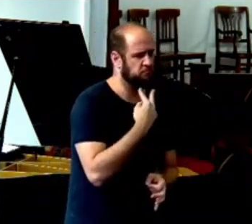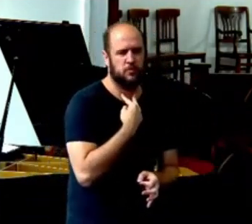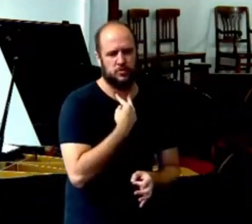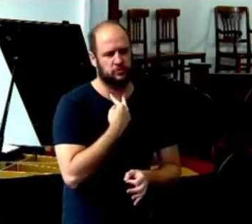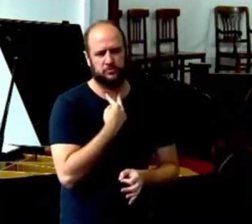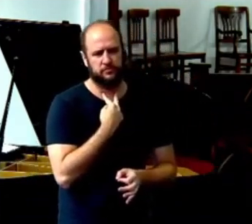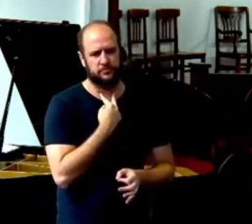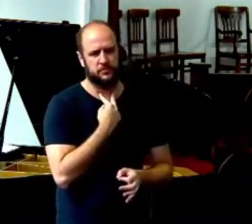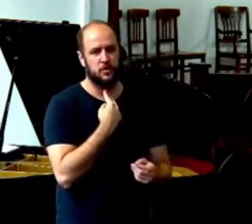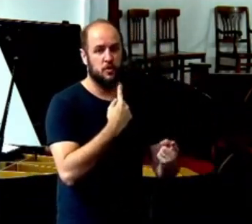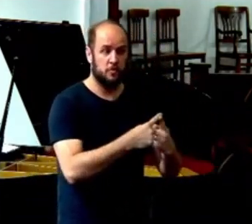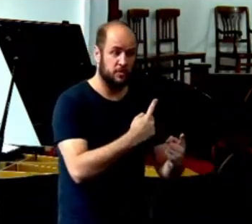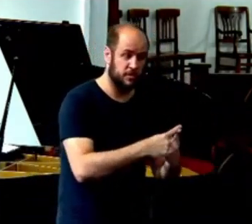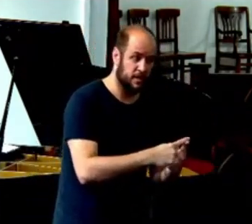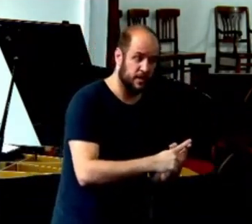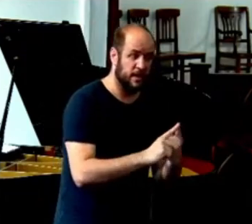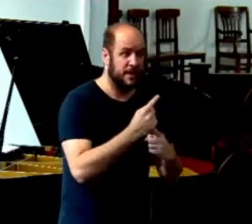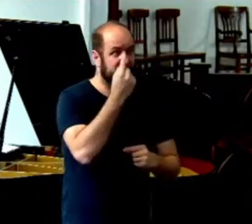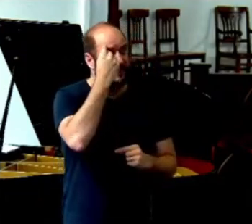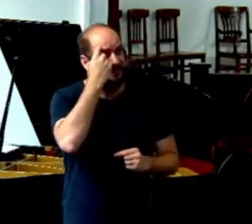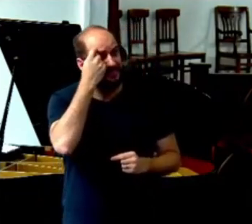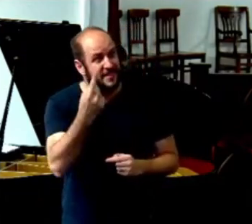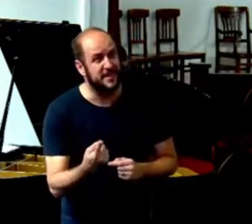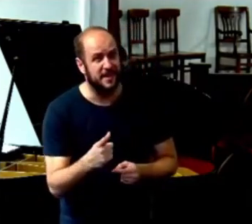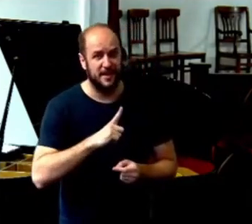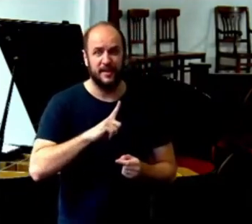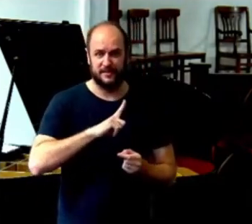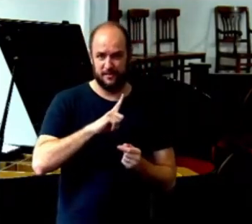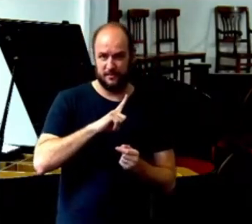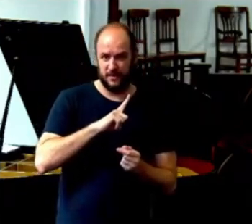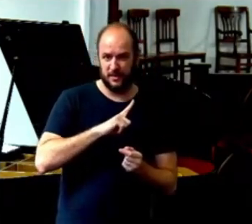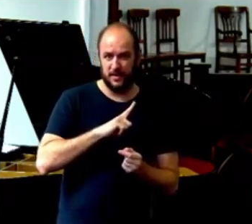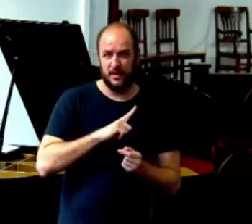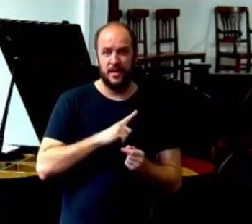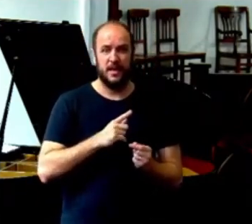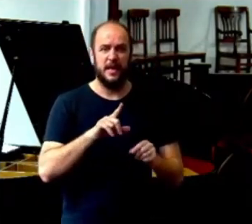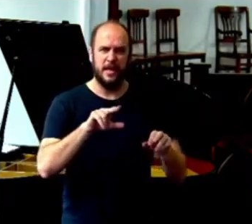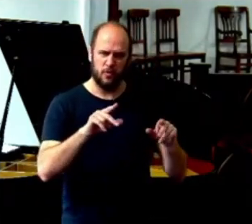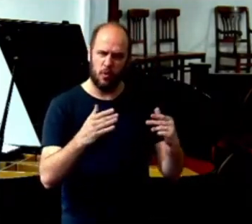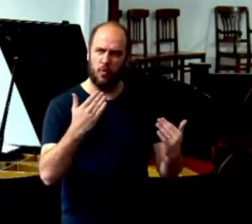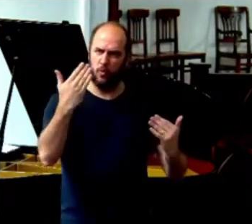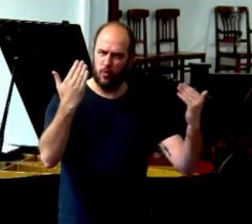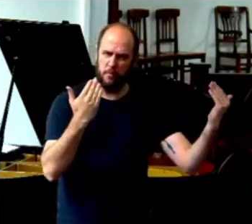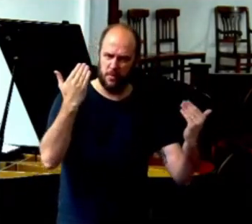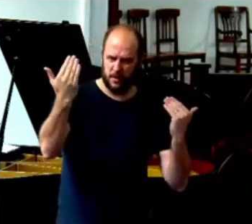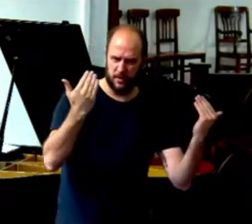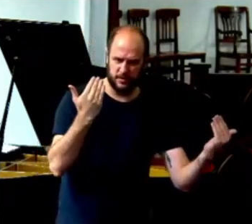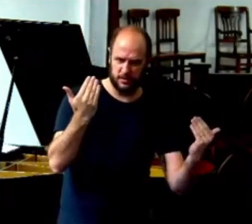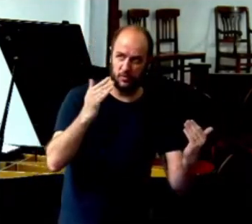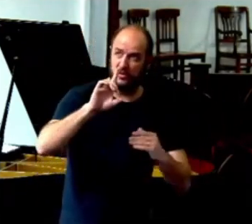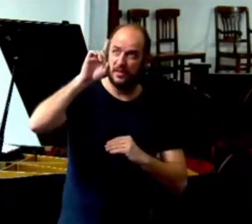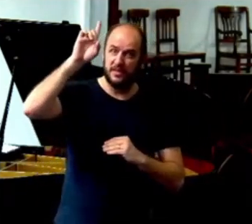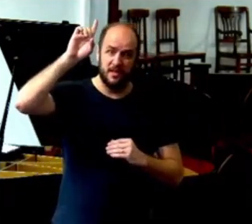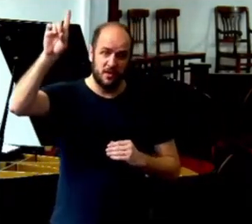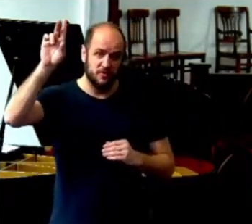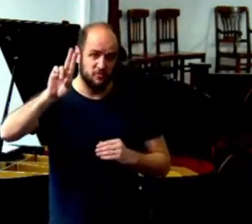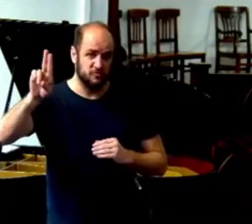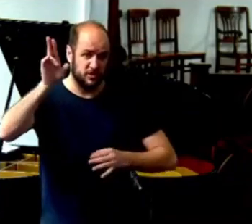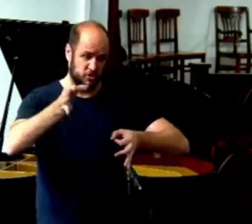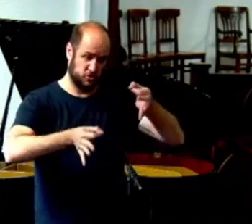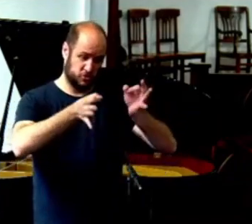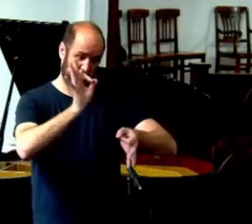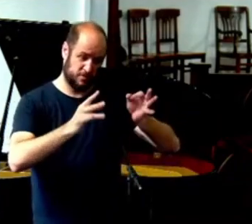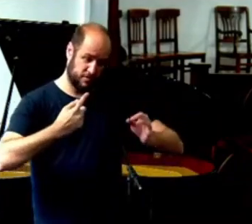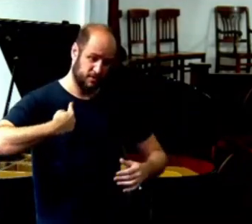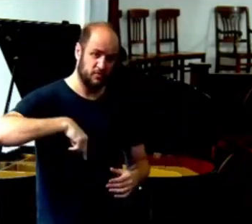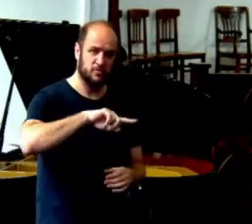disse Jesus. O ponto ou a ideia aqui então é: a medida do julgamento que Deus usará para nos